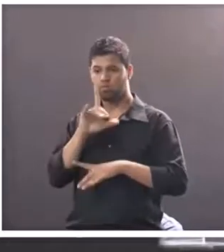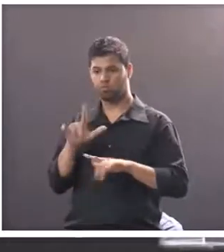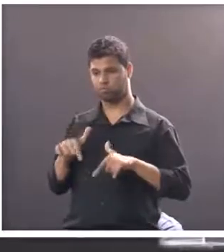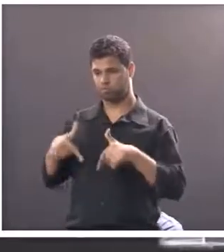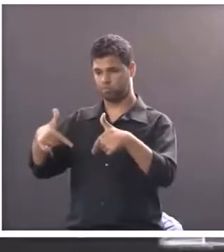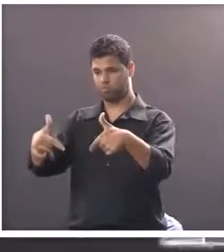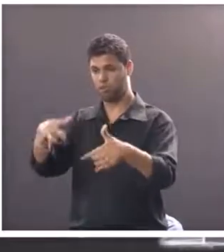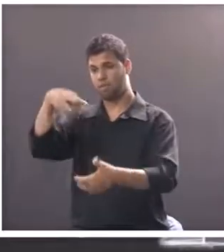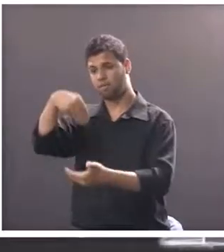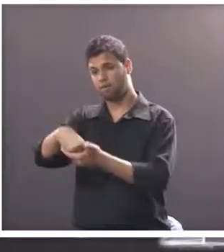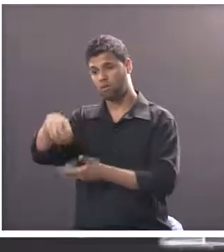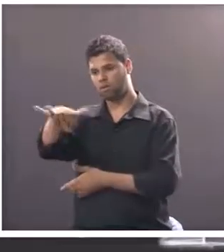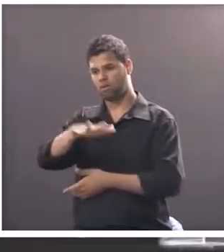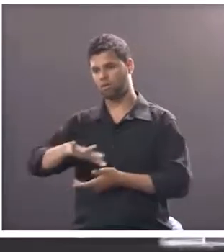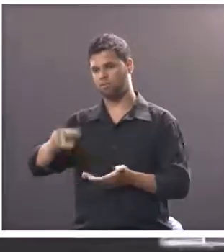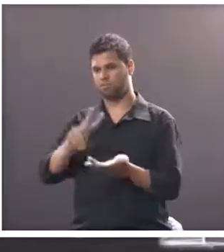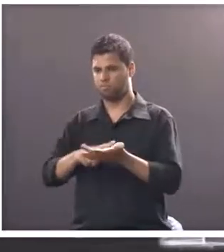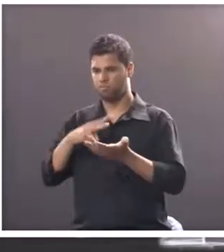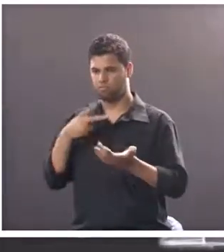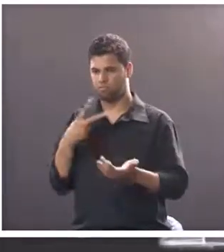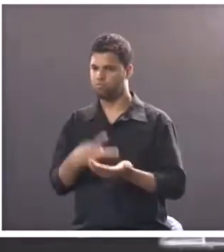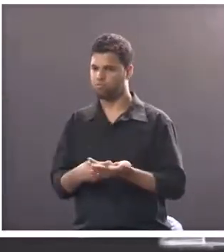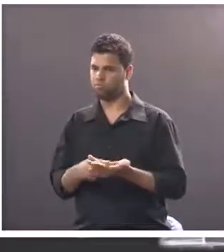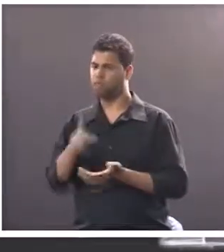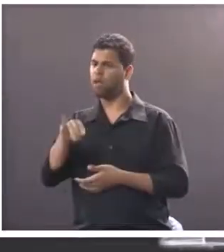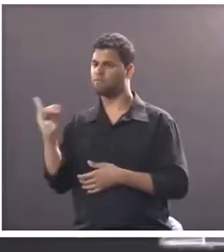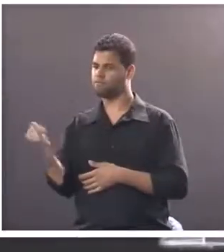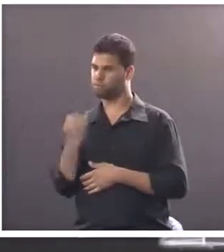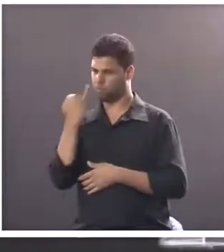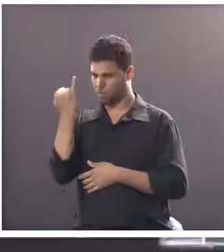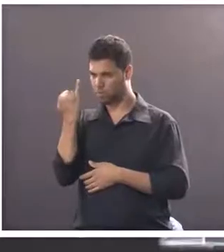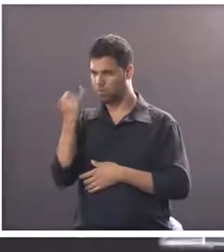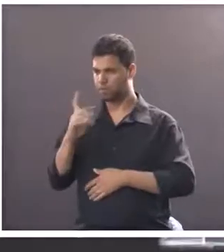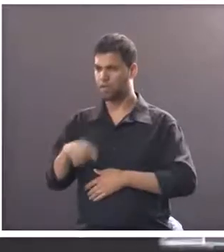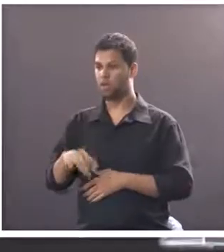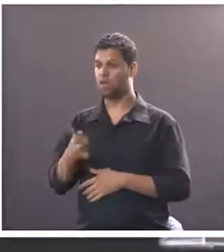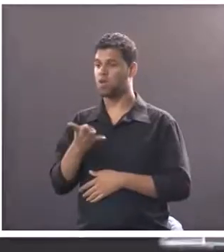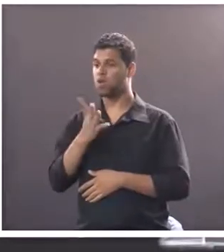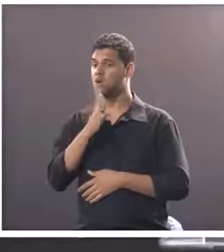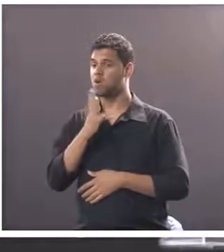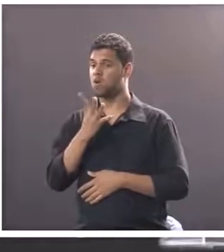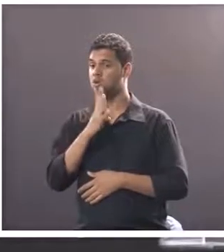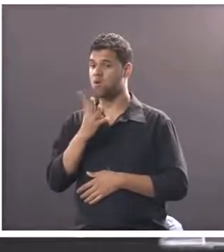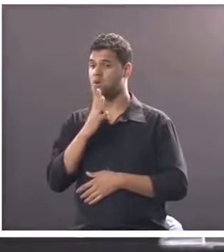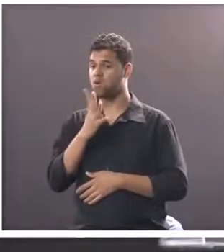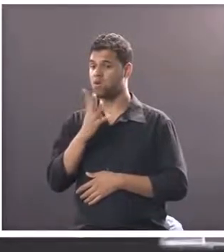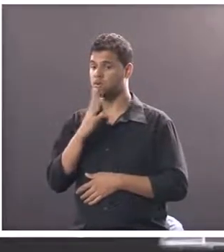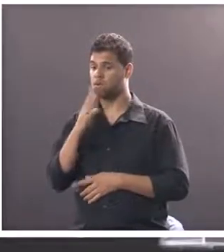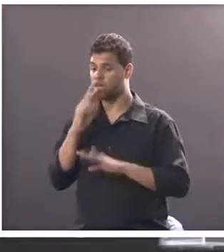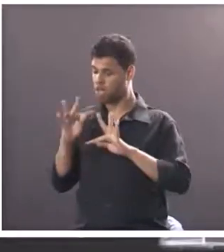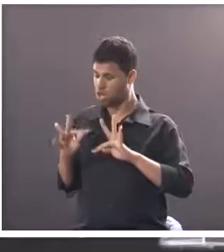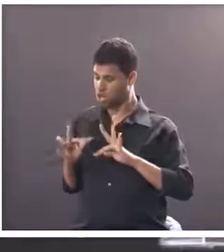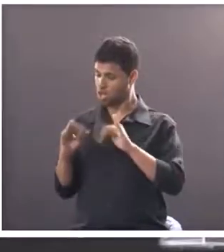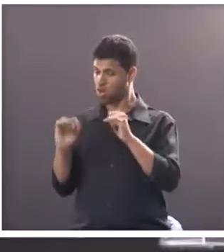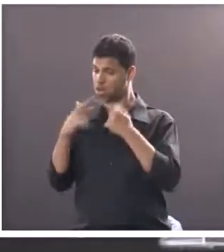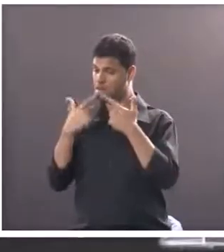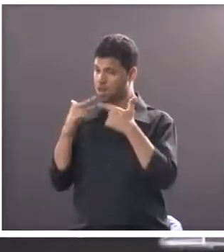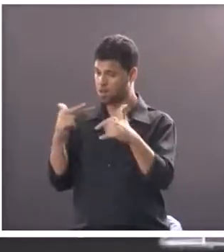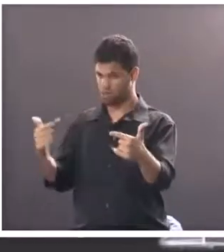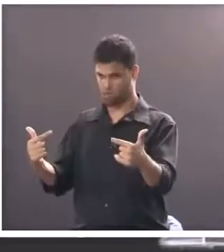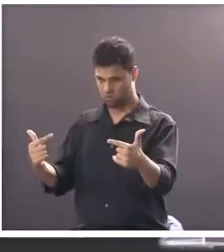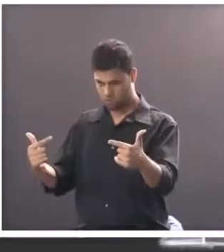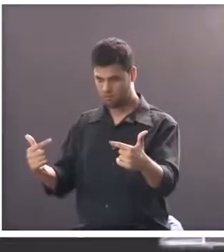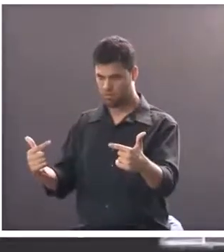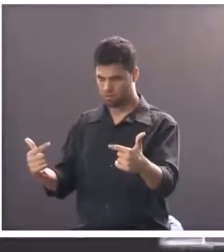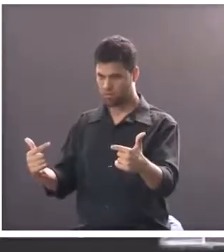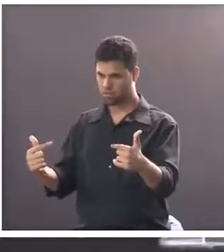ali da tradução. E que é minimamente, né, conhecer e dominar a língua, tanto que ele está se propondo a